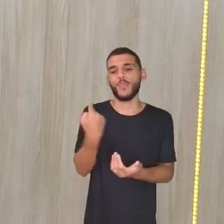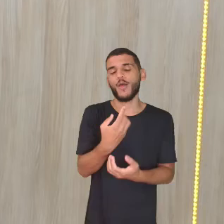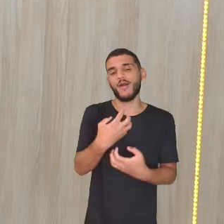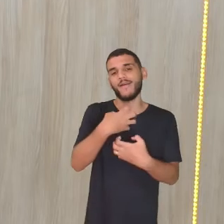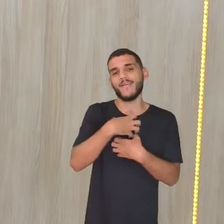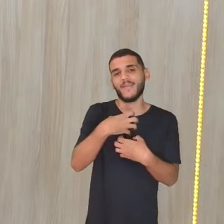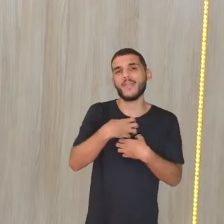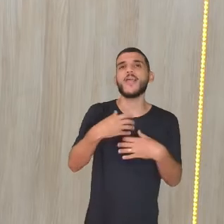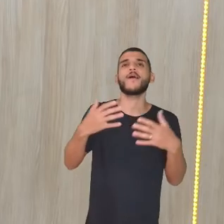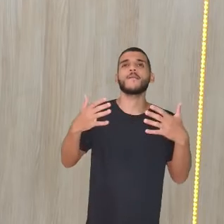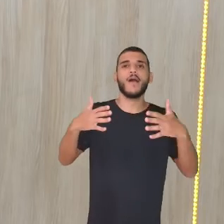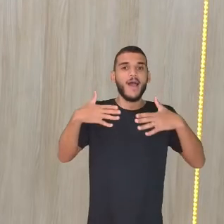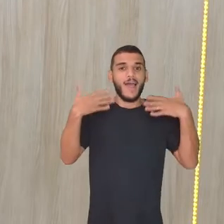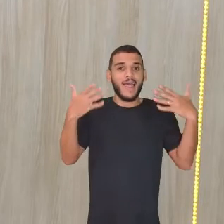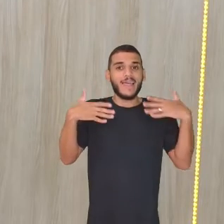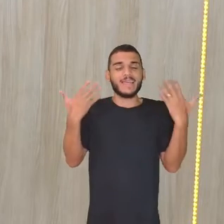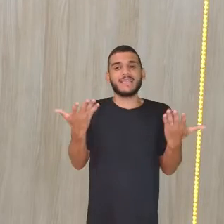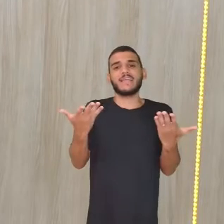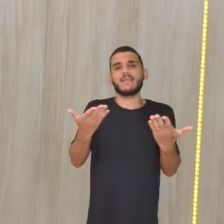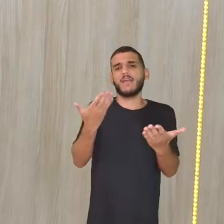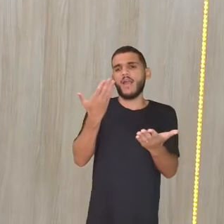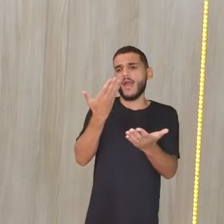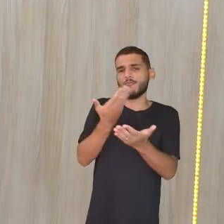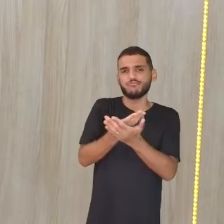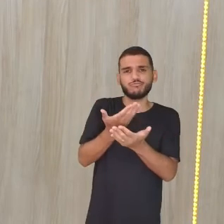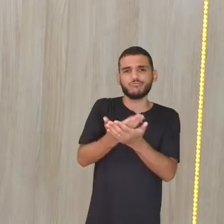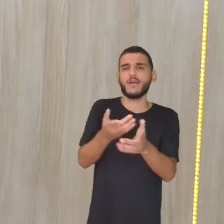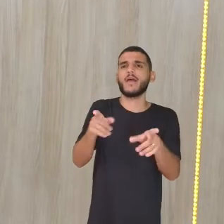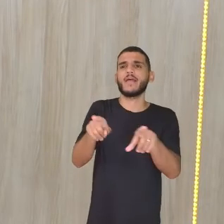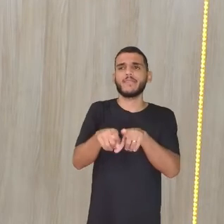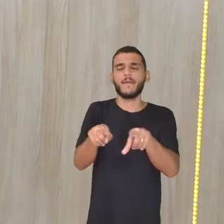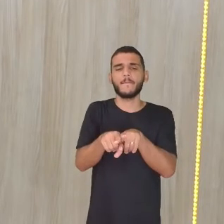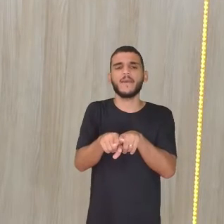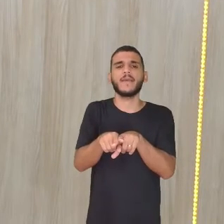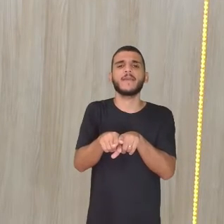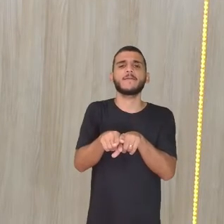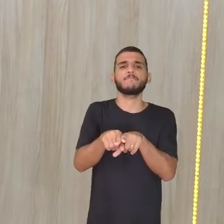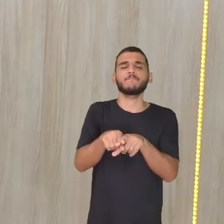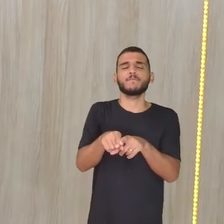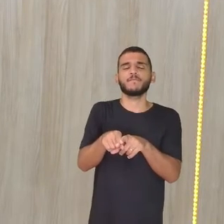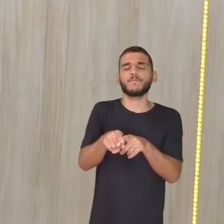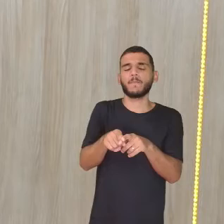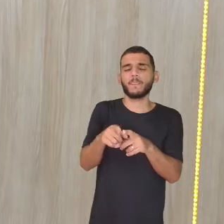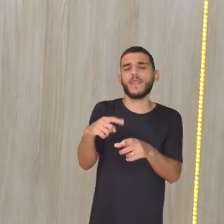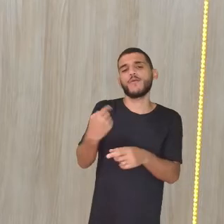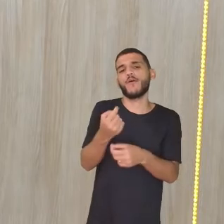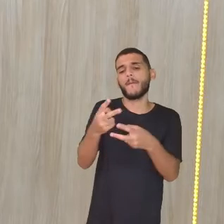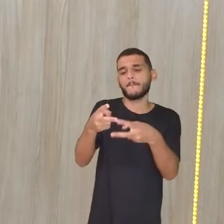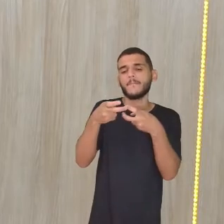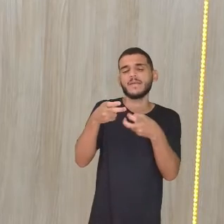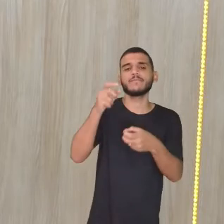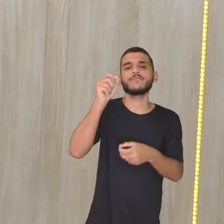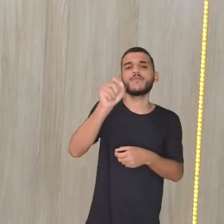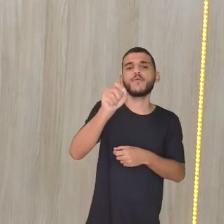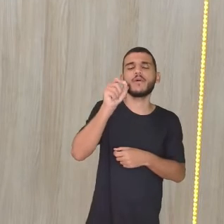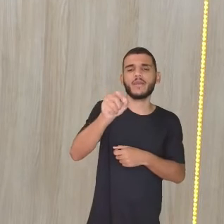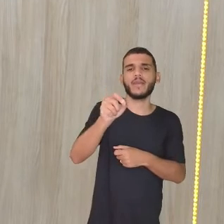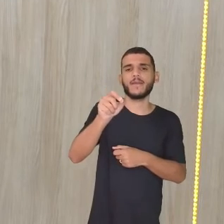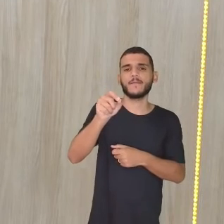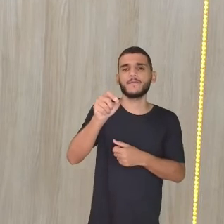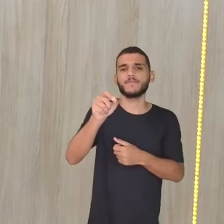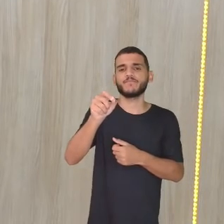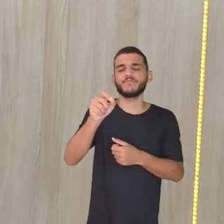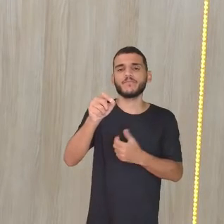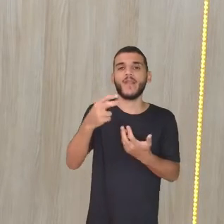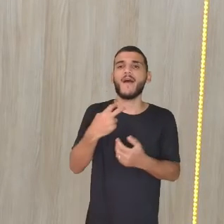ao estudar com ele, não é? Percebendo ali as entonações, não é? Tem